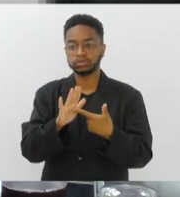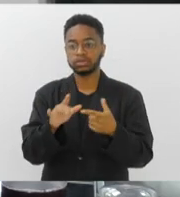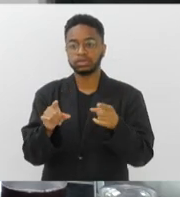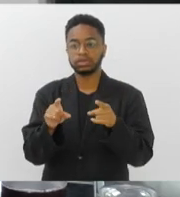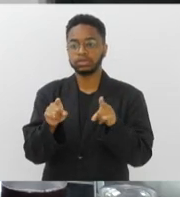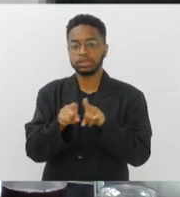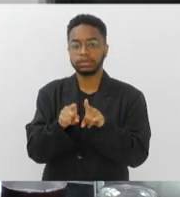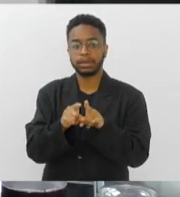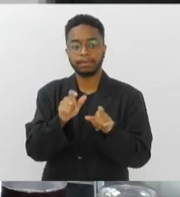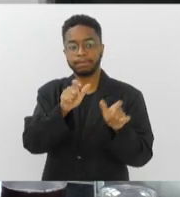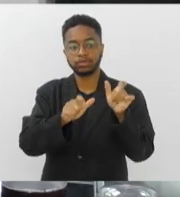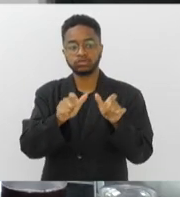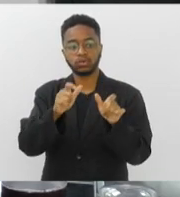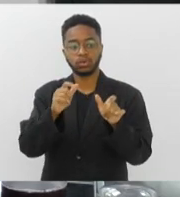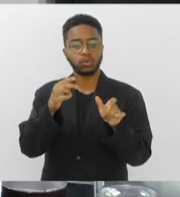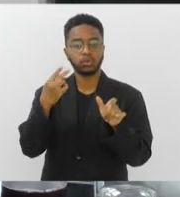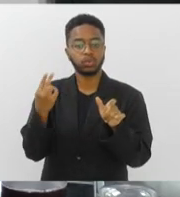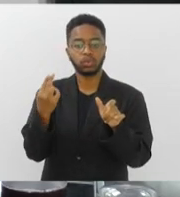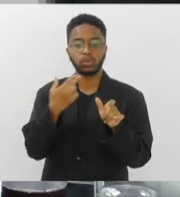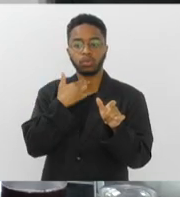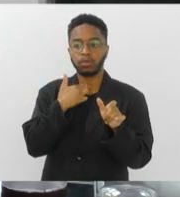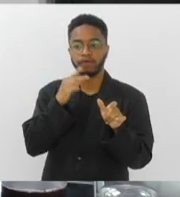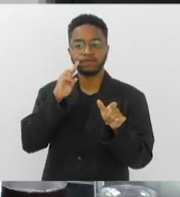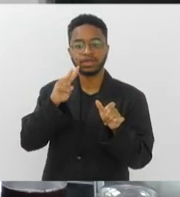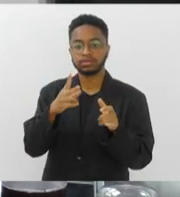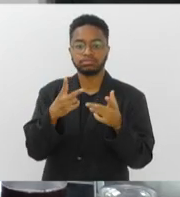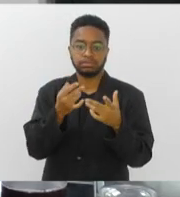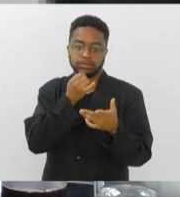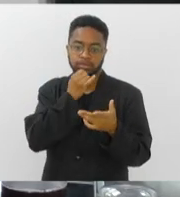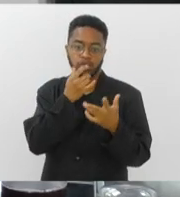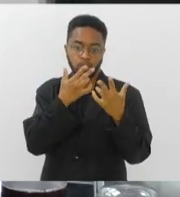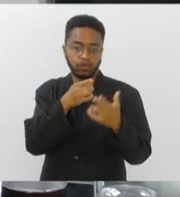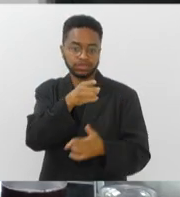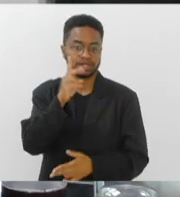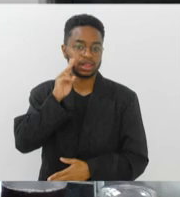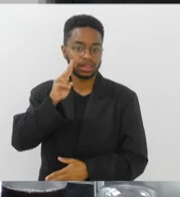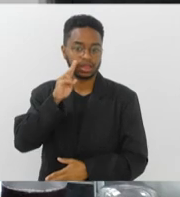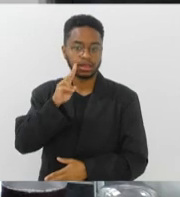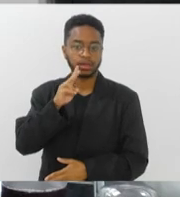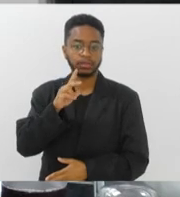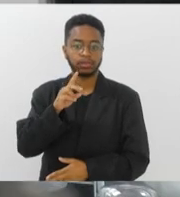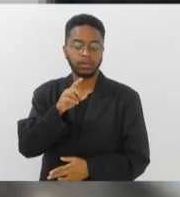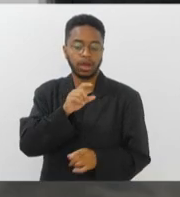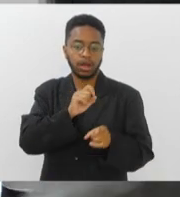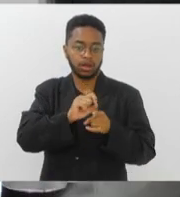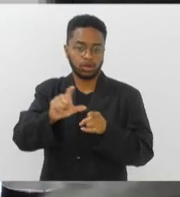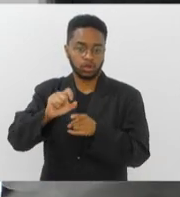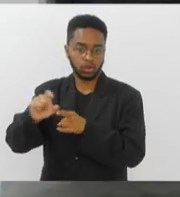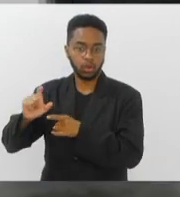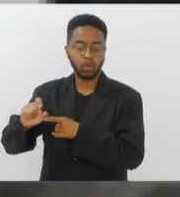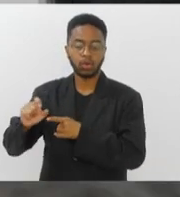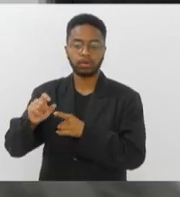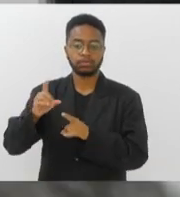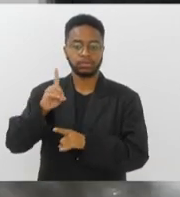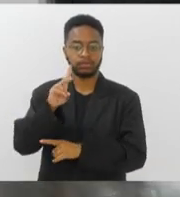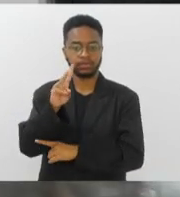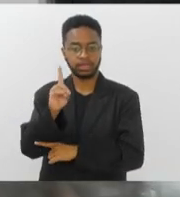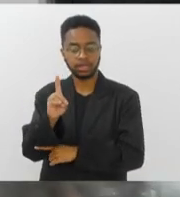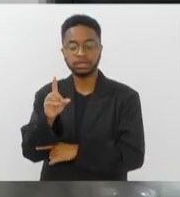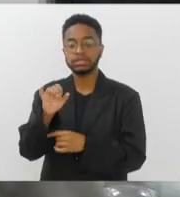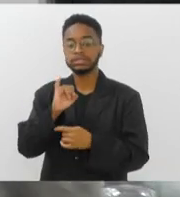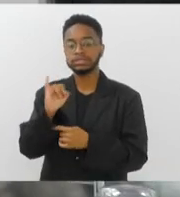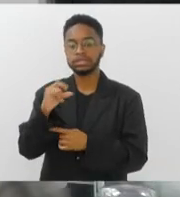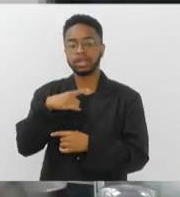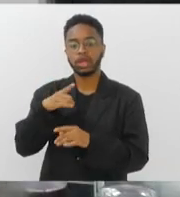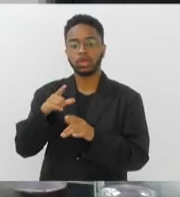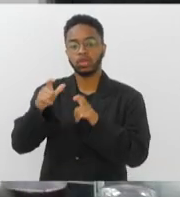visual do público externo, ou seja, aqueles, no caso, como Vossa Excelência rememora aqui, as videolocadoras, aqueles que forem colocados em ambiente